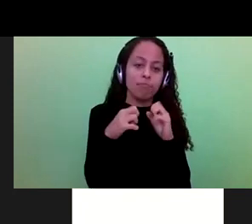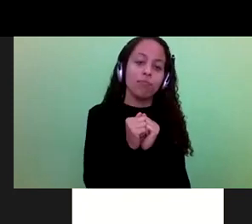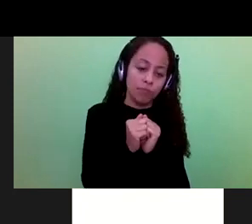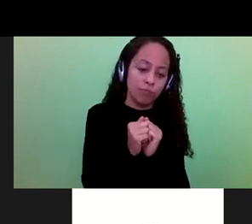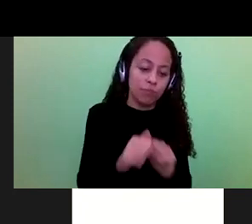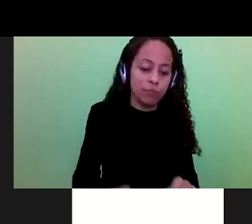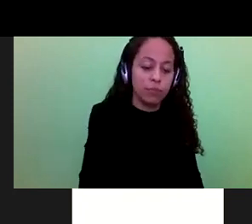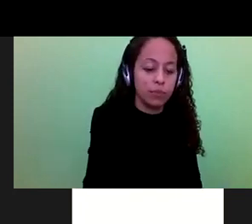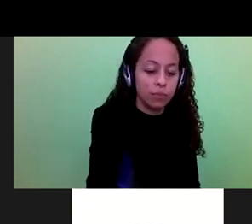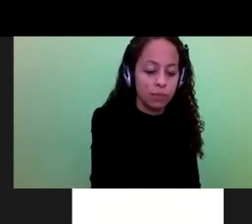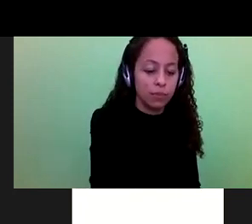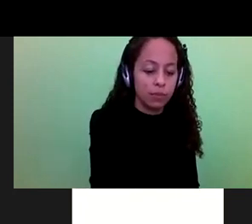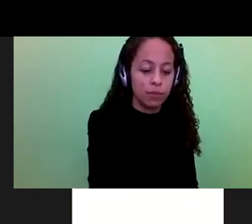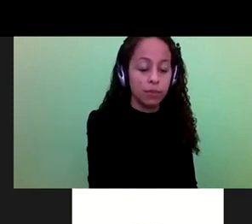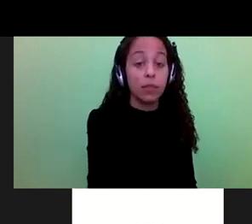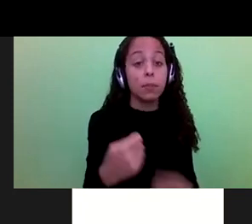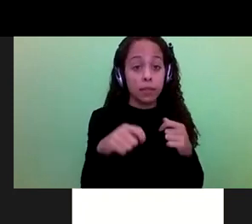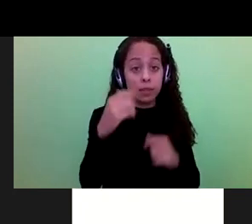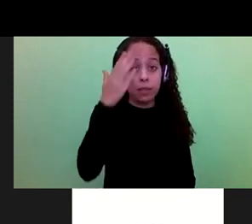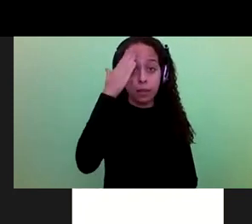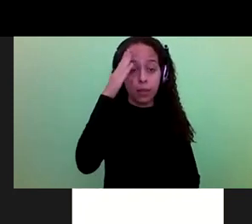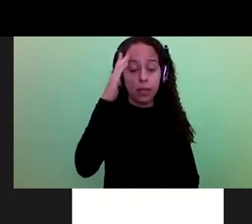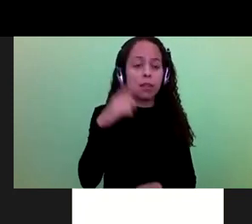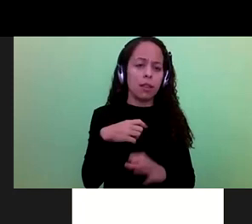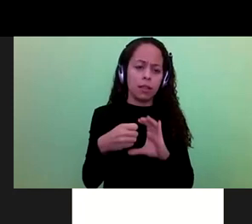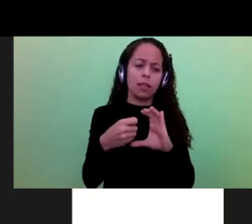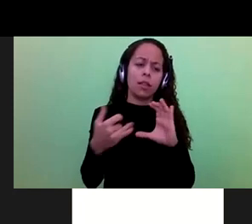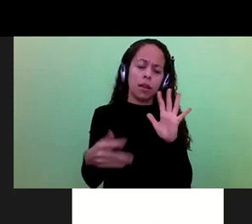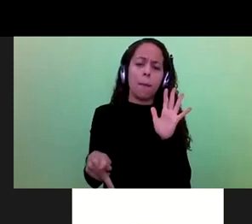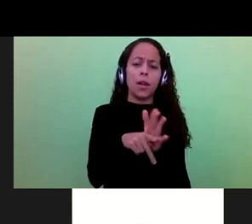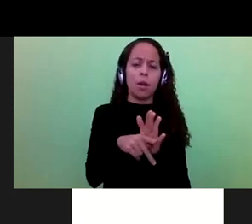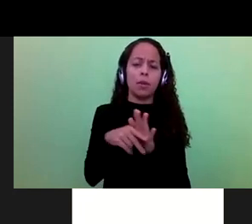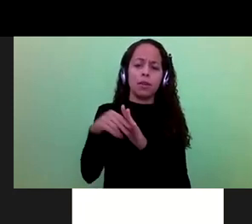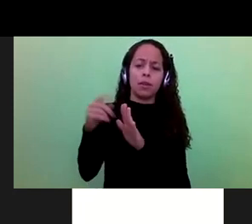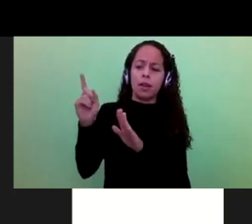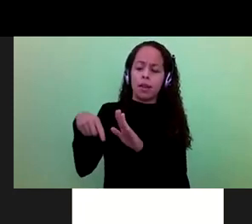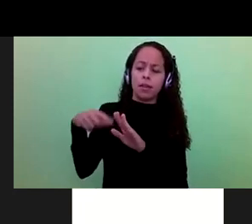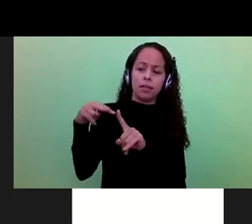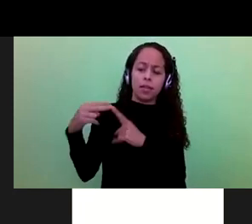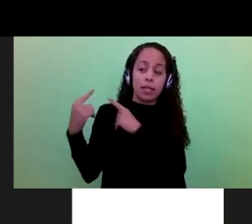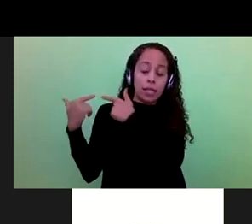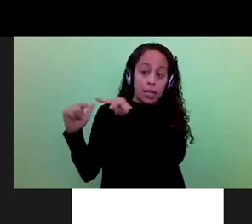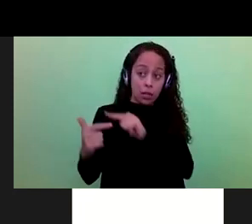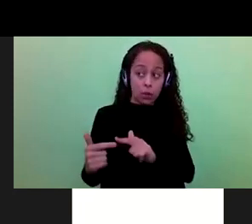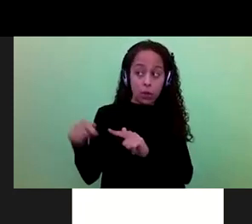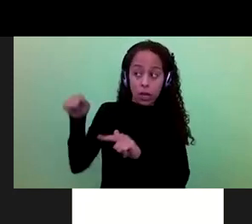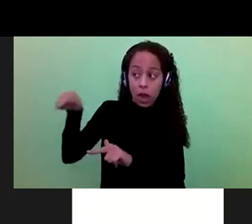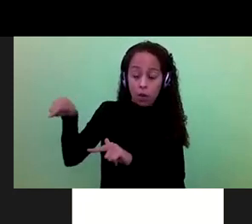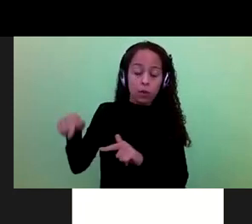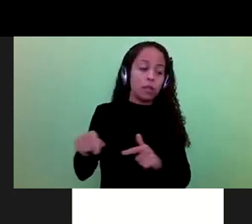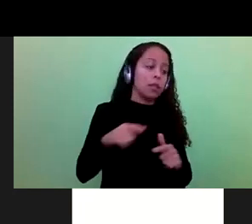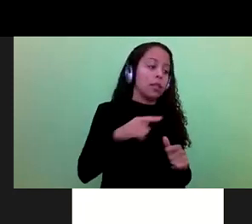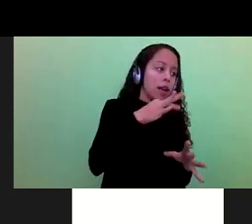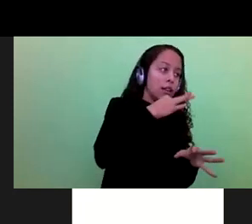reconhecendo que há elementos das tendências tradicionais nas tendências